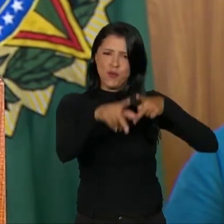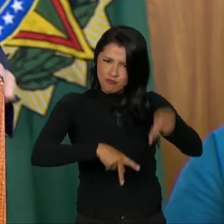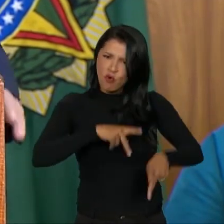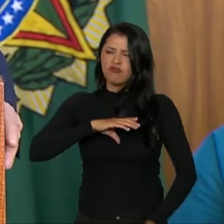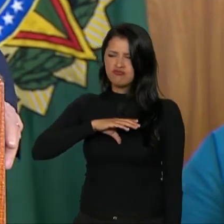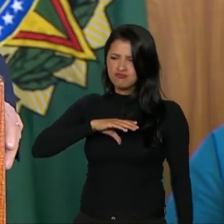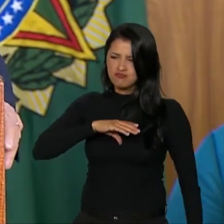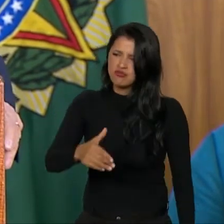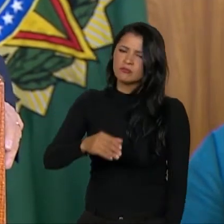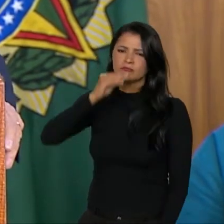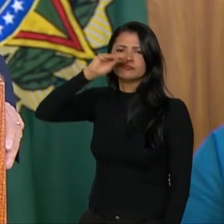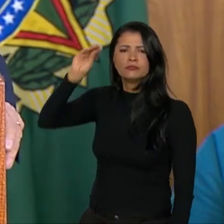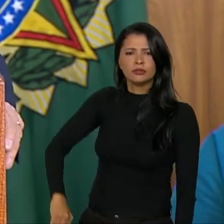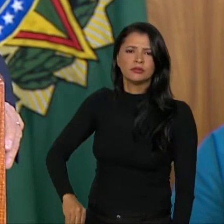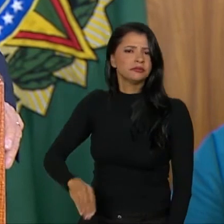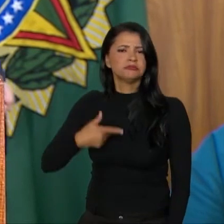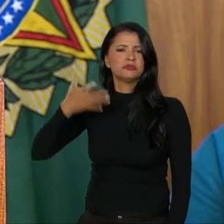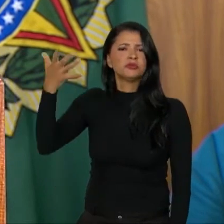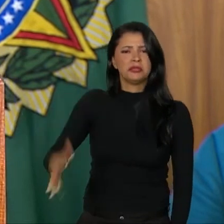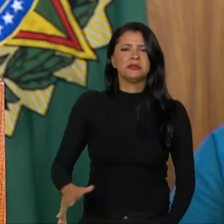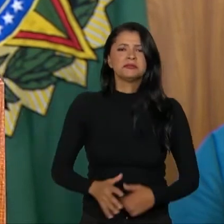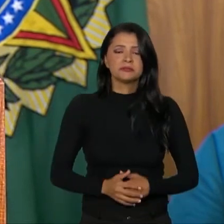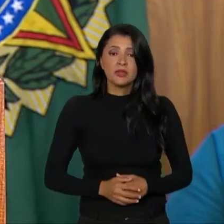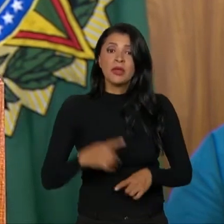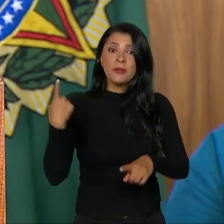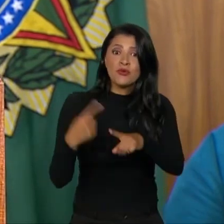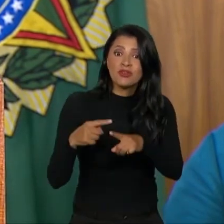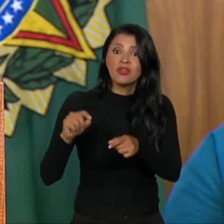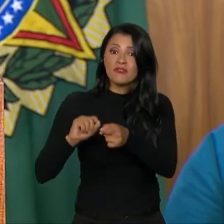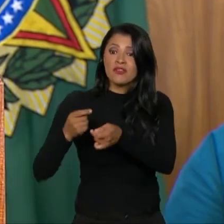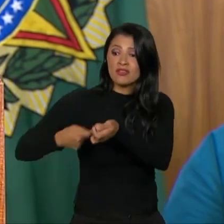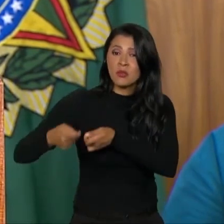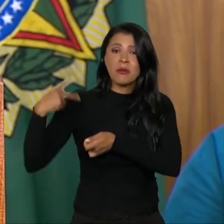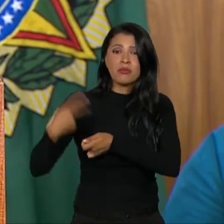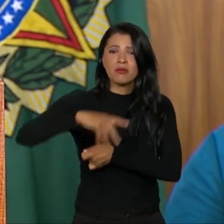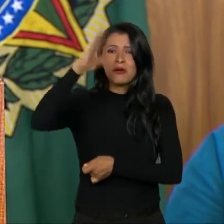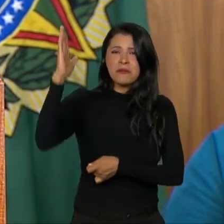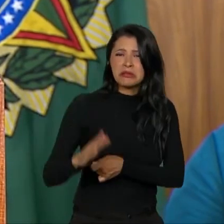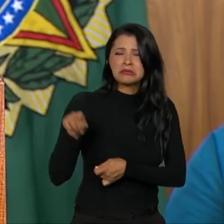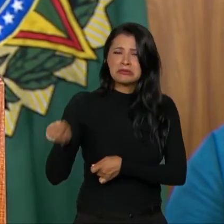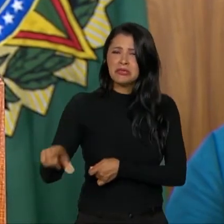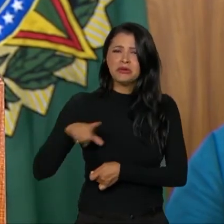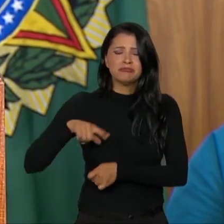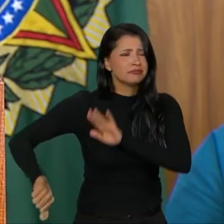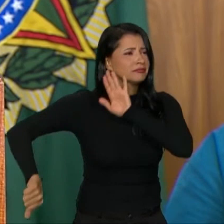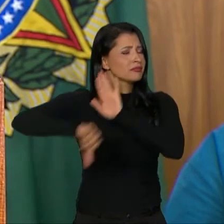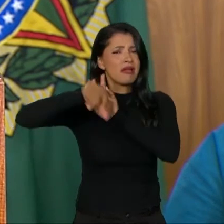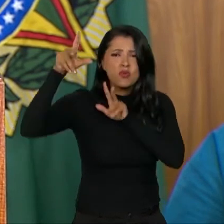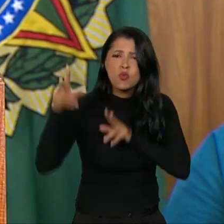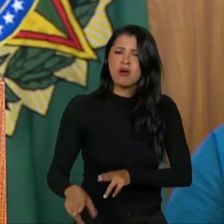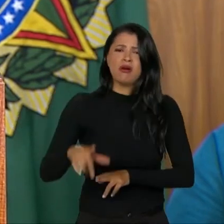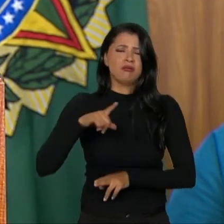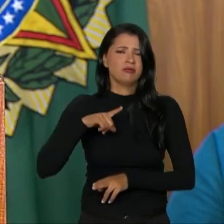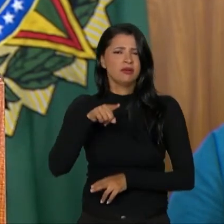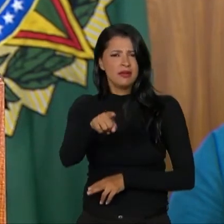coragem de rejeitar. Porque o que foi feito com a economia brasileira foi um crime que,